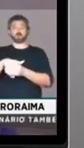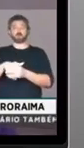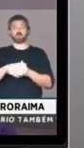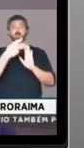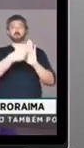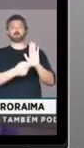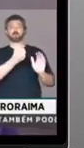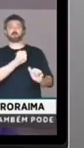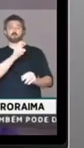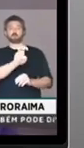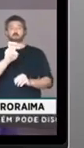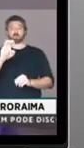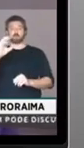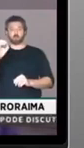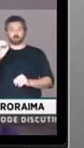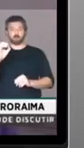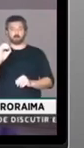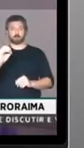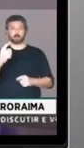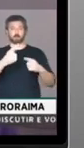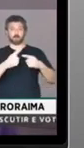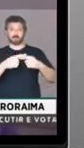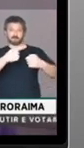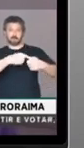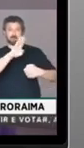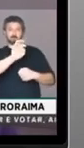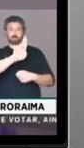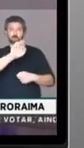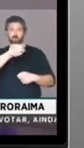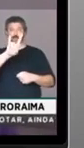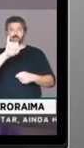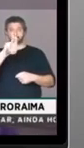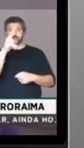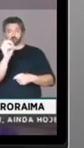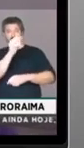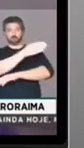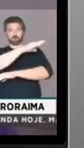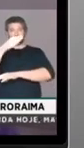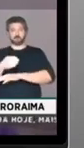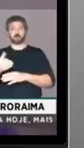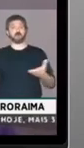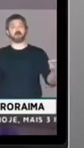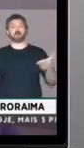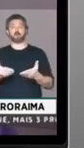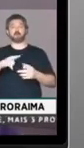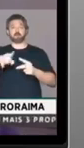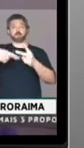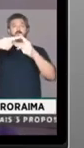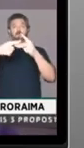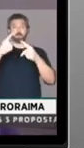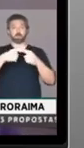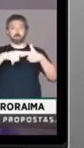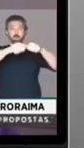é o projeto 550. Porque Brumadinho, presidente, está com uma outra tragédia, uma segunda tragédia, que é a tragédia agora da